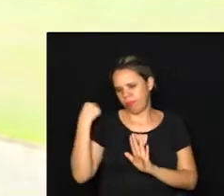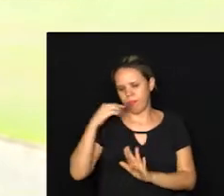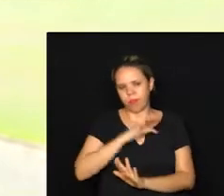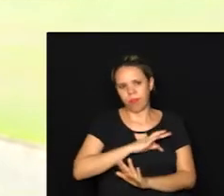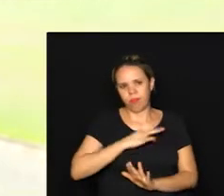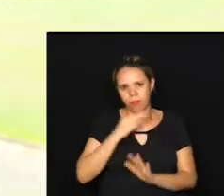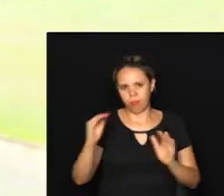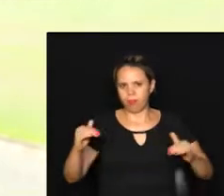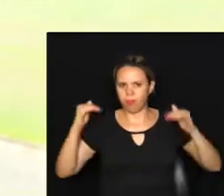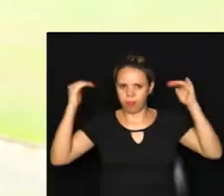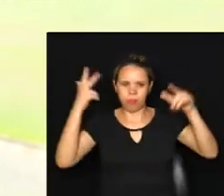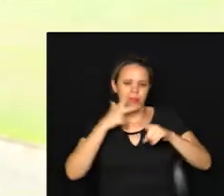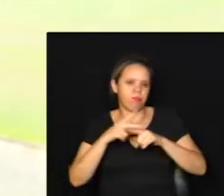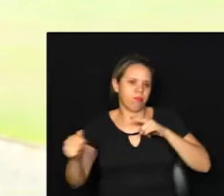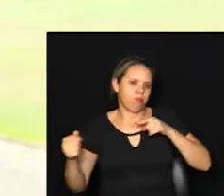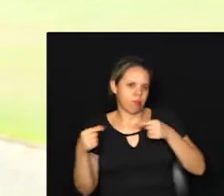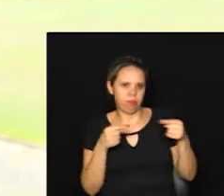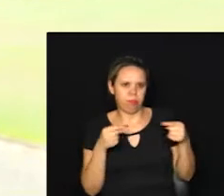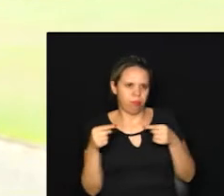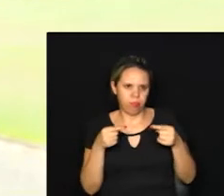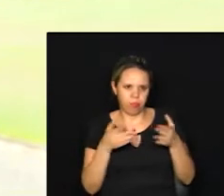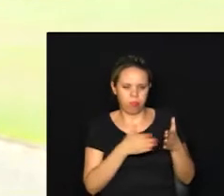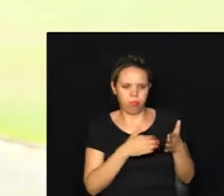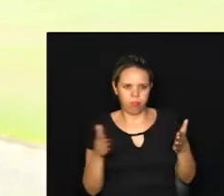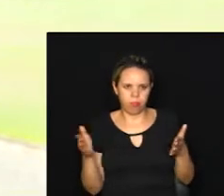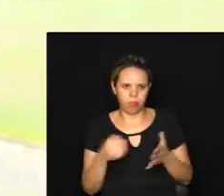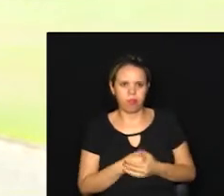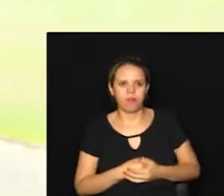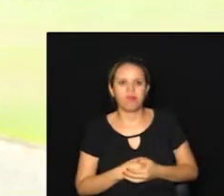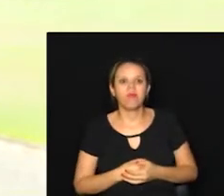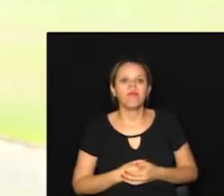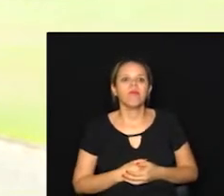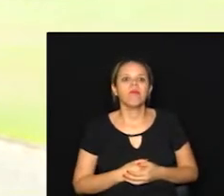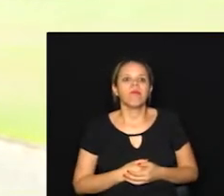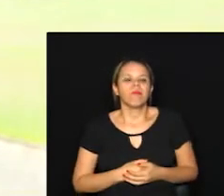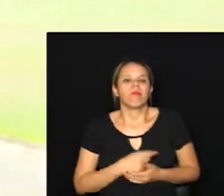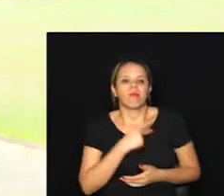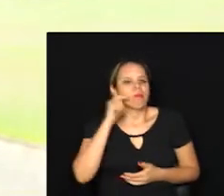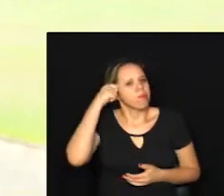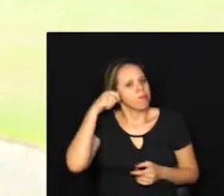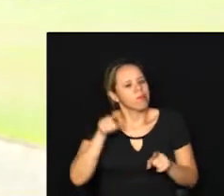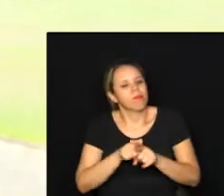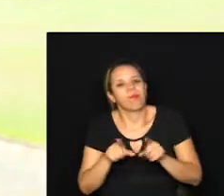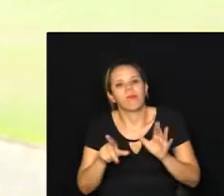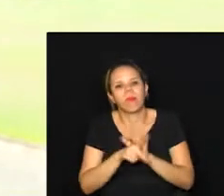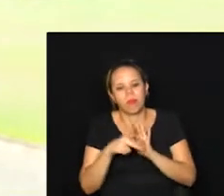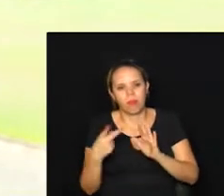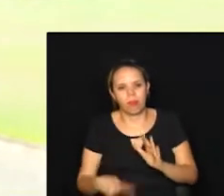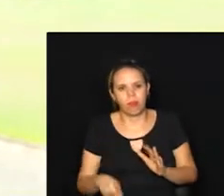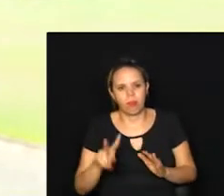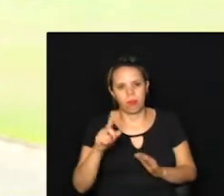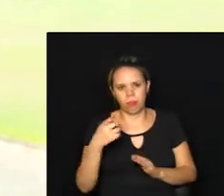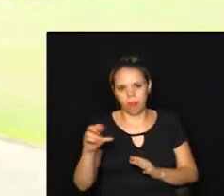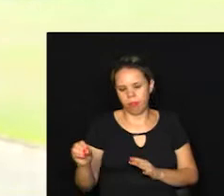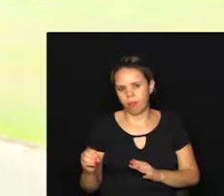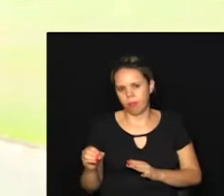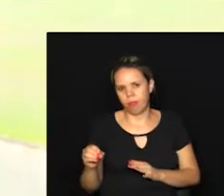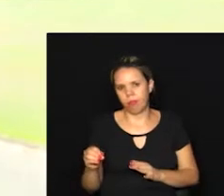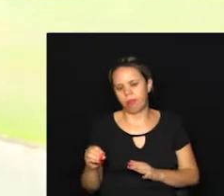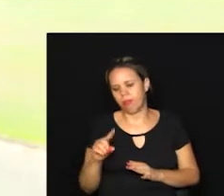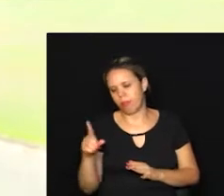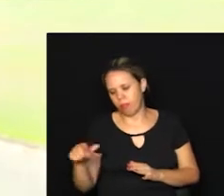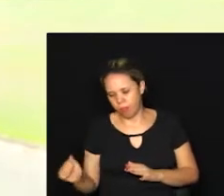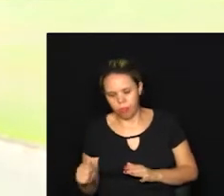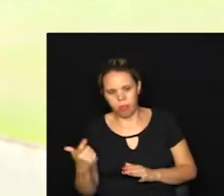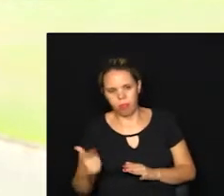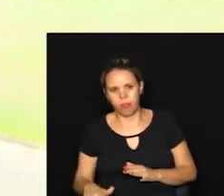foram os grandes ganhadores de derby nesse período. Na Ponte também tem o próprio Vadão, o Zé Duarte